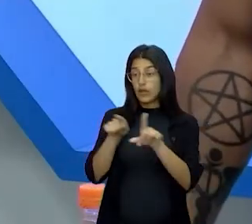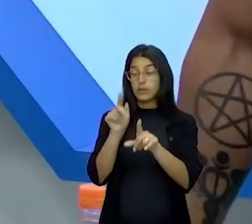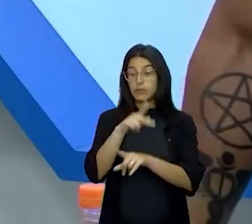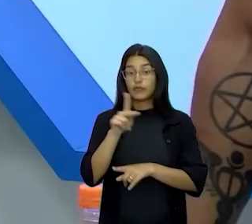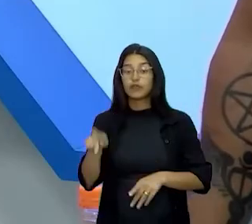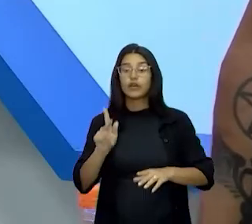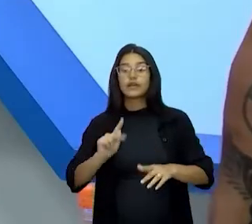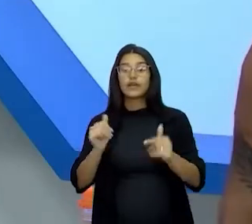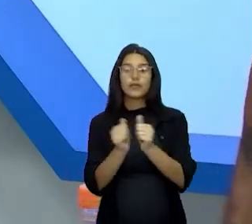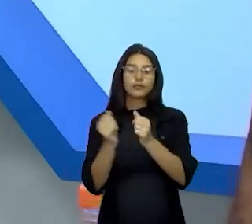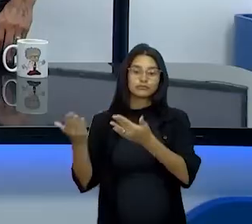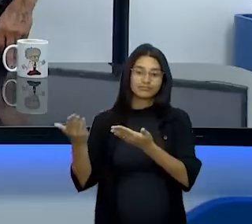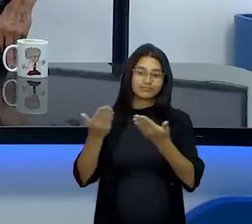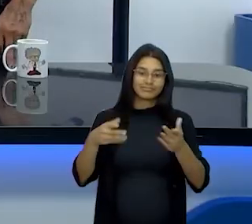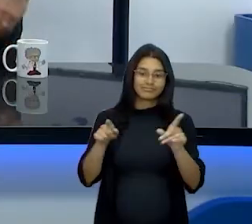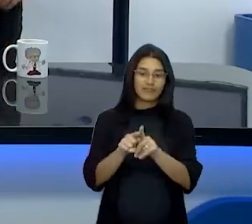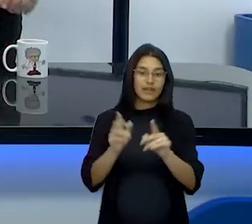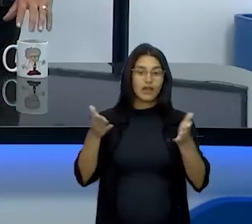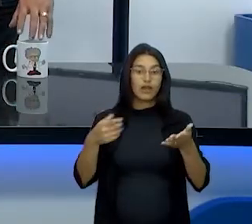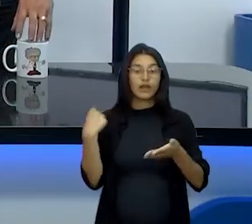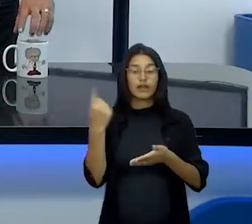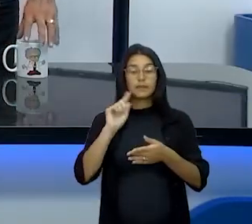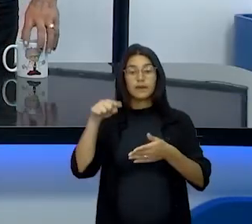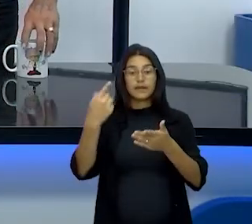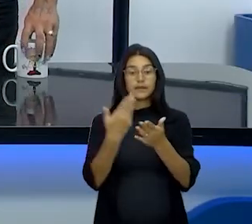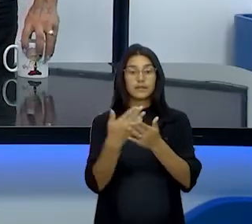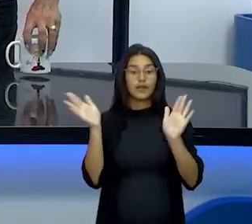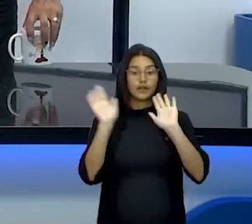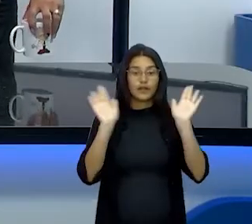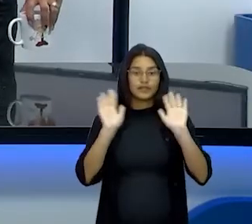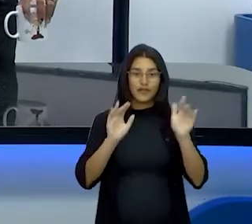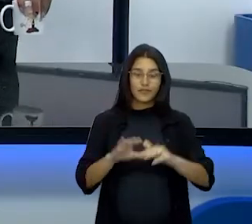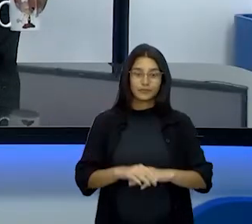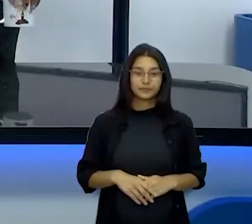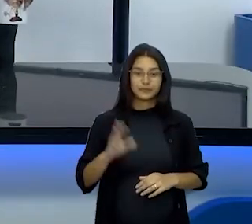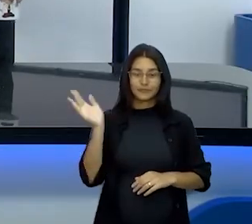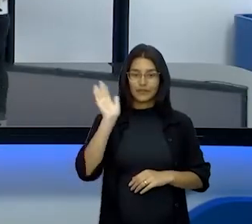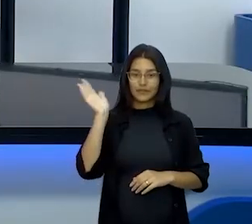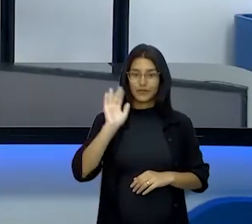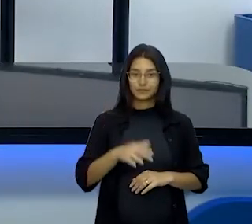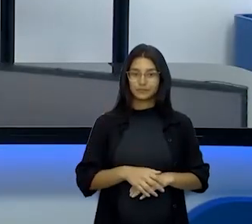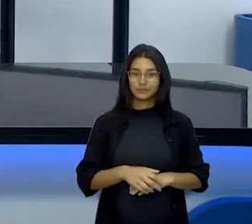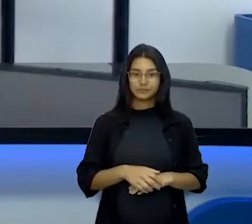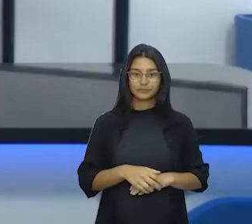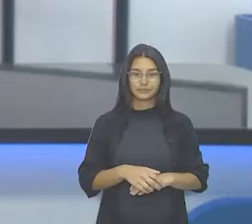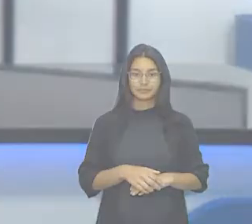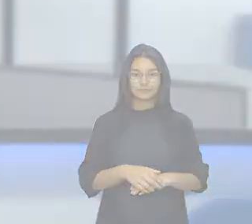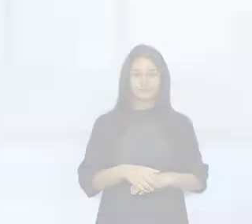professor, que é sempre Obrigado. bem-vindo. E até a nossa próxima aula, gente. Tchau, tchau. Tchau, pessoal!